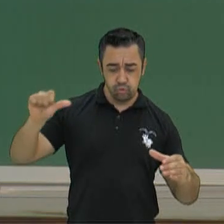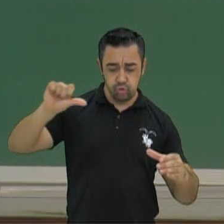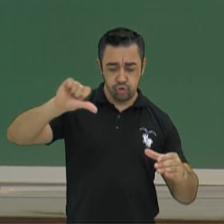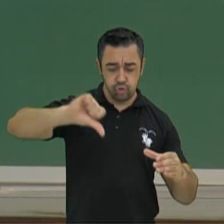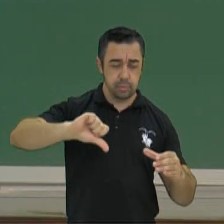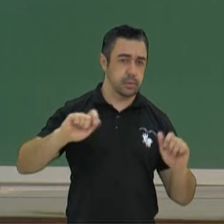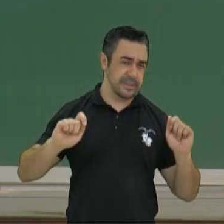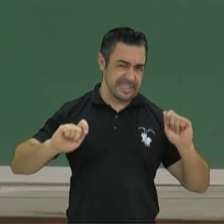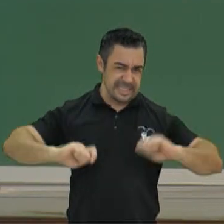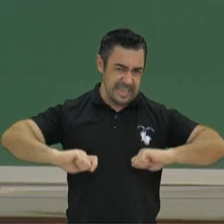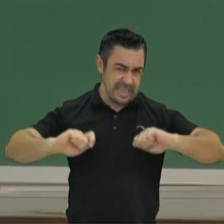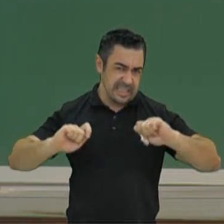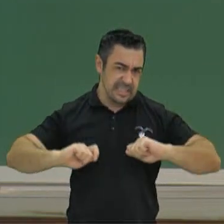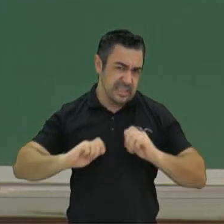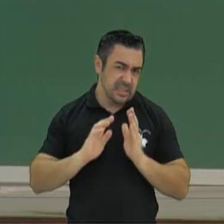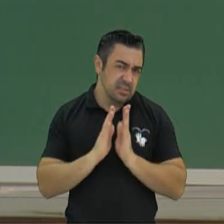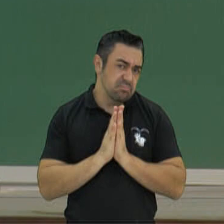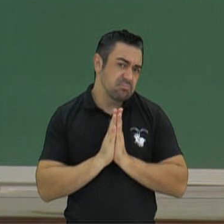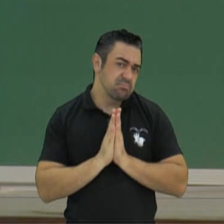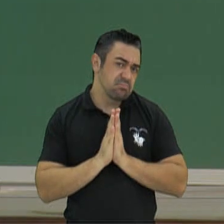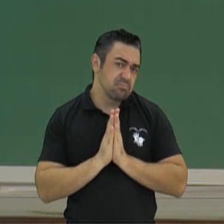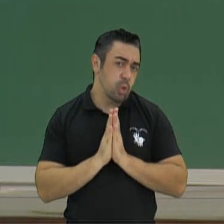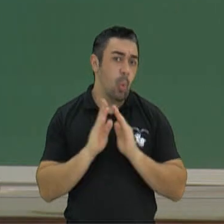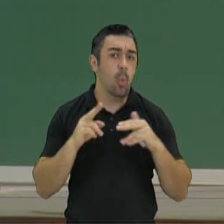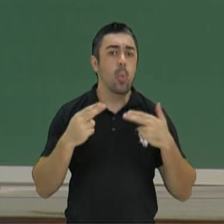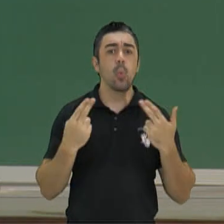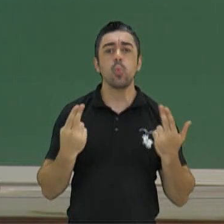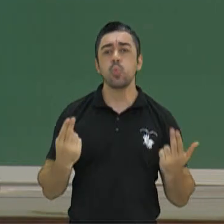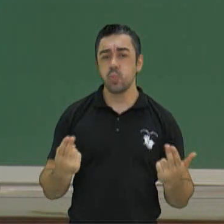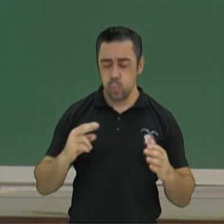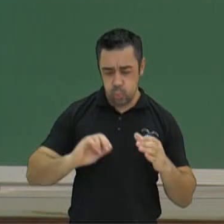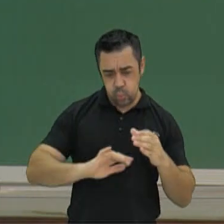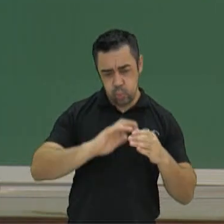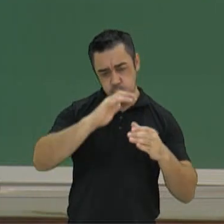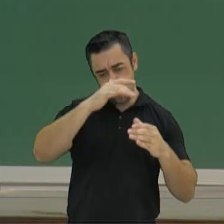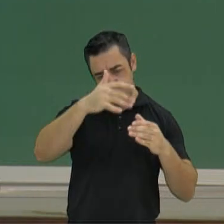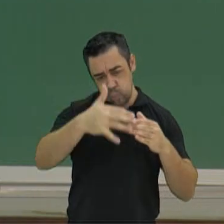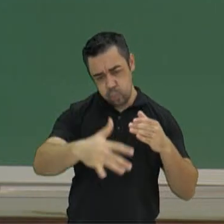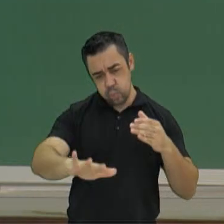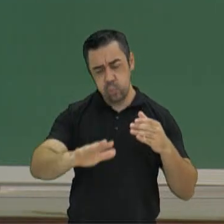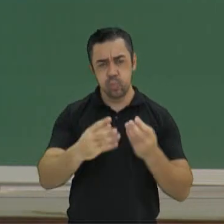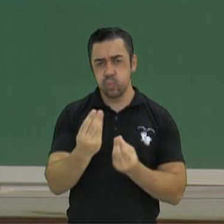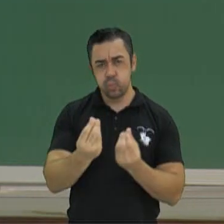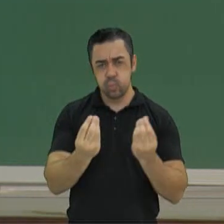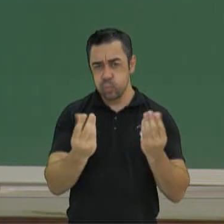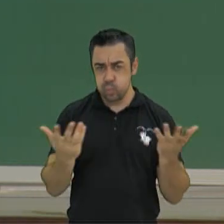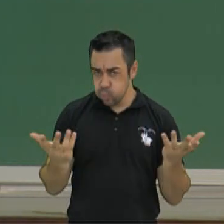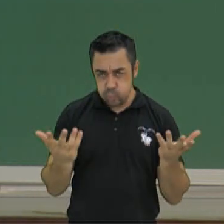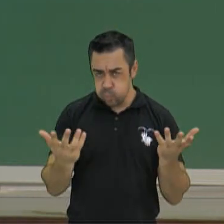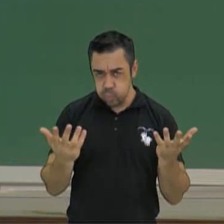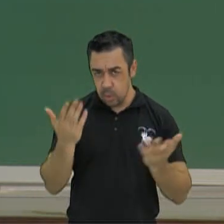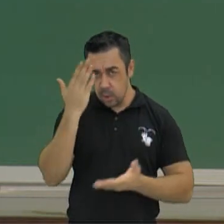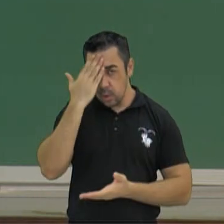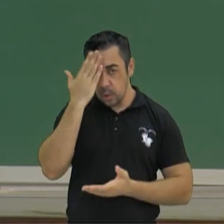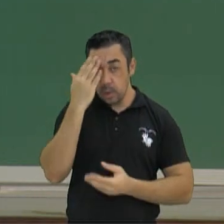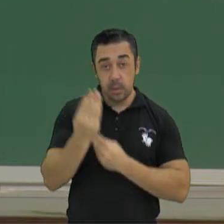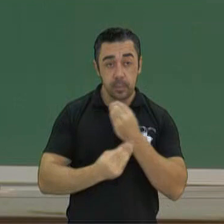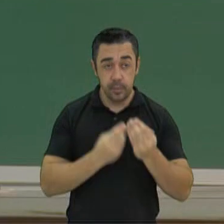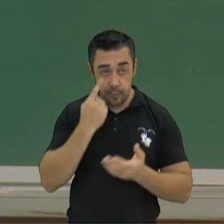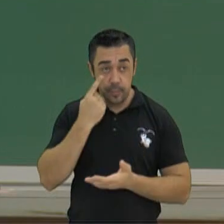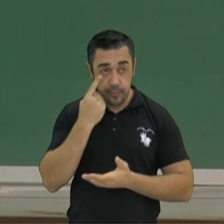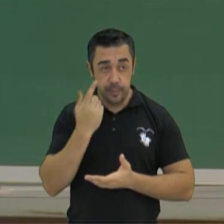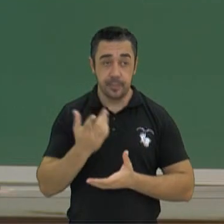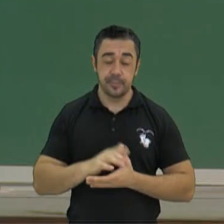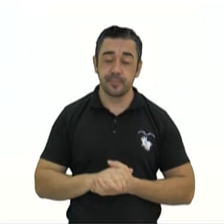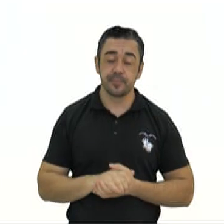a água ela vai caber lá dentro certinho ou vai transbordar? Vai sobrar, vai transbordar? O que vai acontecer? Então, vamos verificar